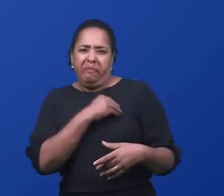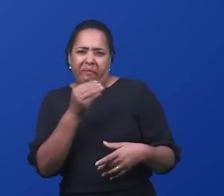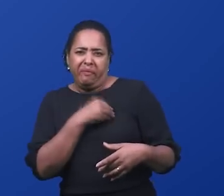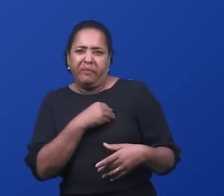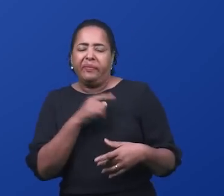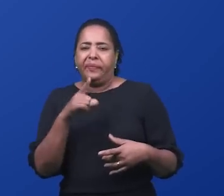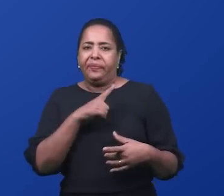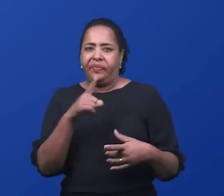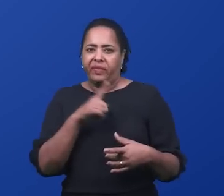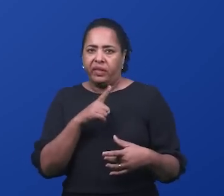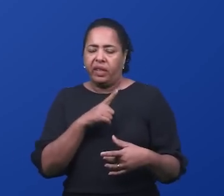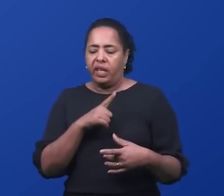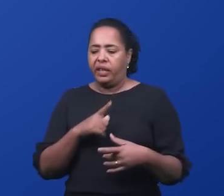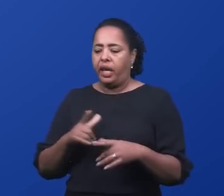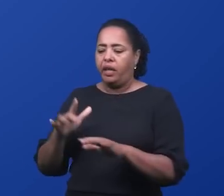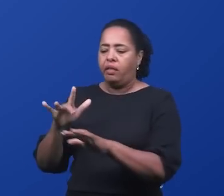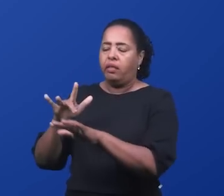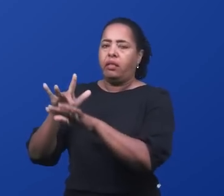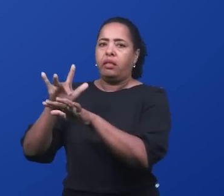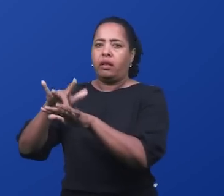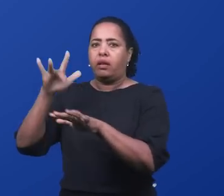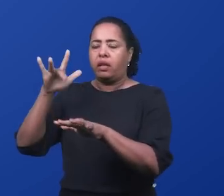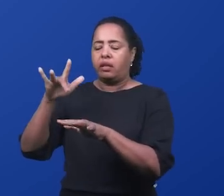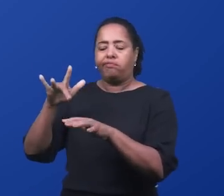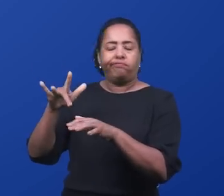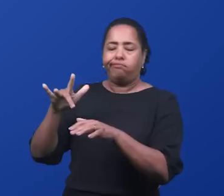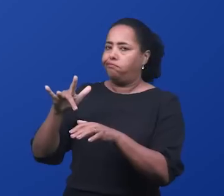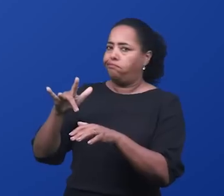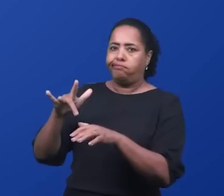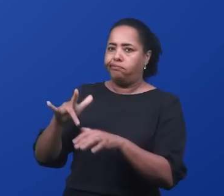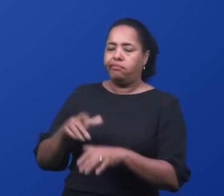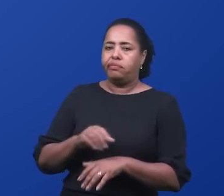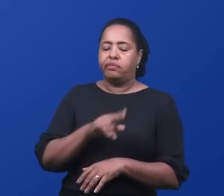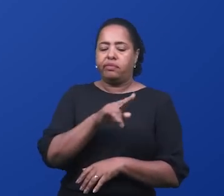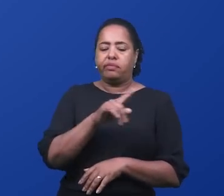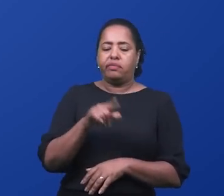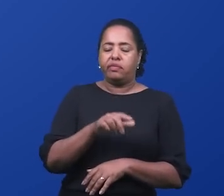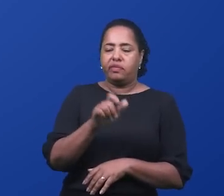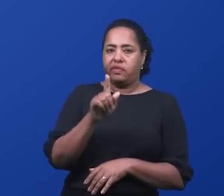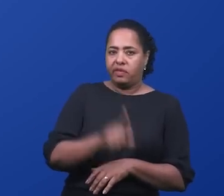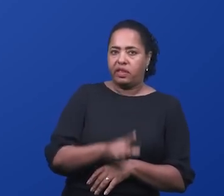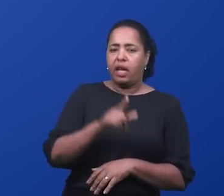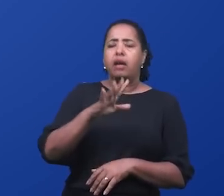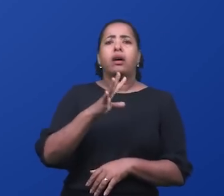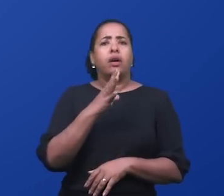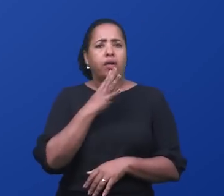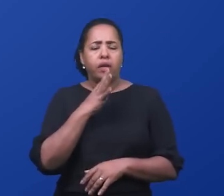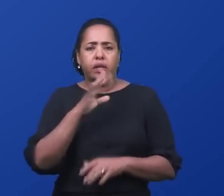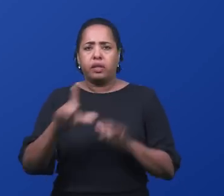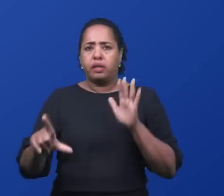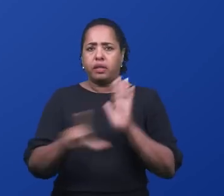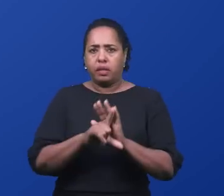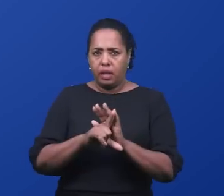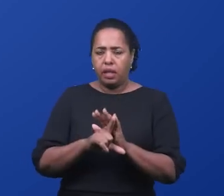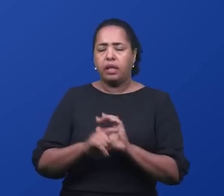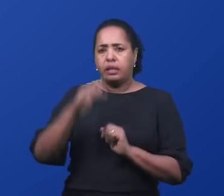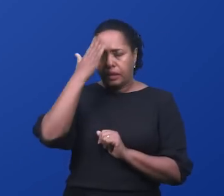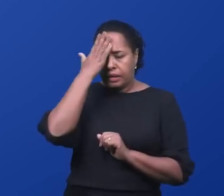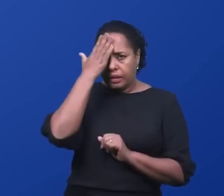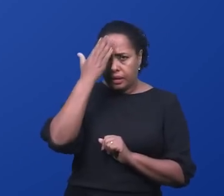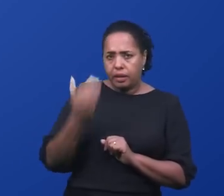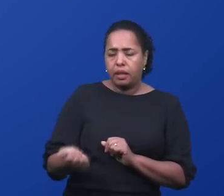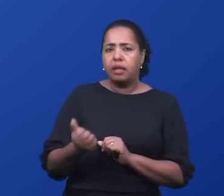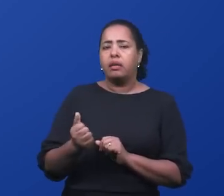impurezas, seus pecados, não tocassem diretamente na arca. E Uzá, sendo sacerdote, conhecia as leis. Uzá